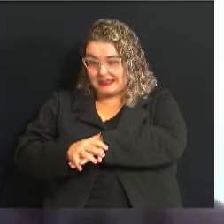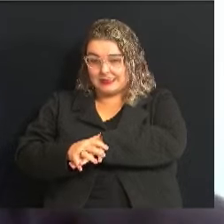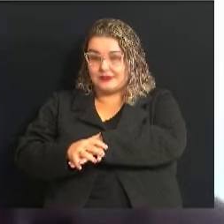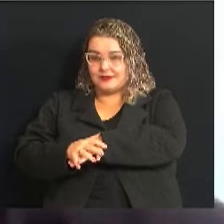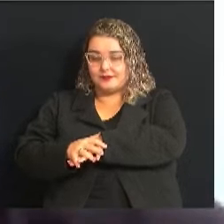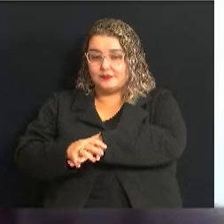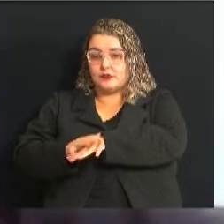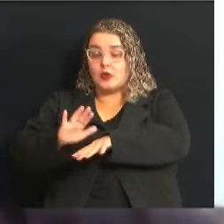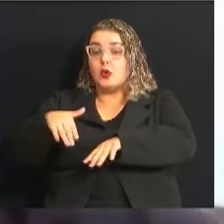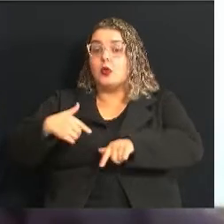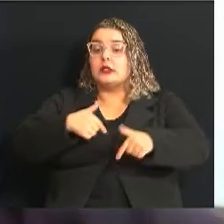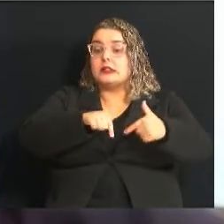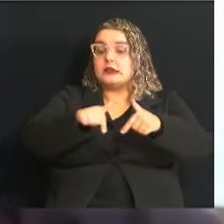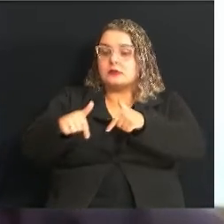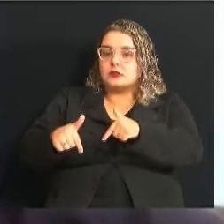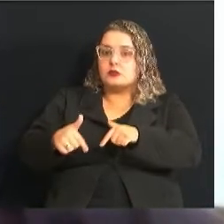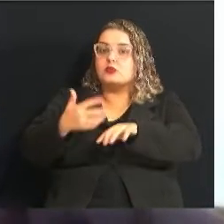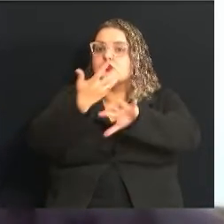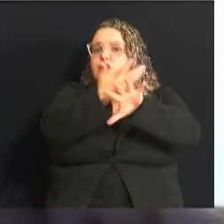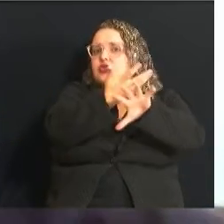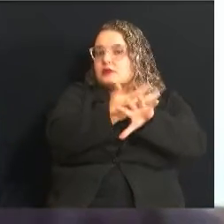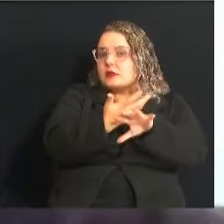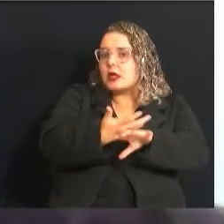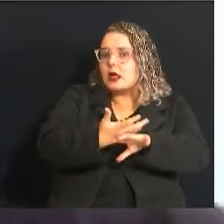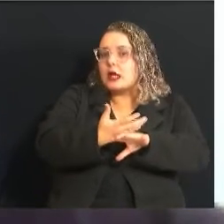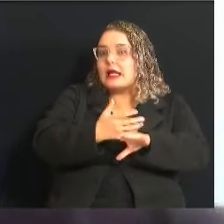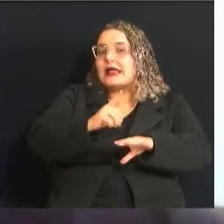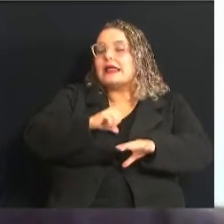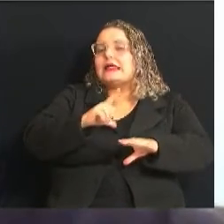está trabalhando com essas disciplinas que geralmente ele não tem a